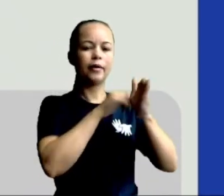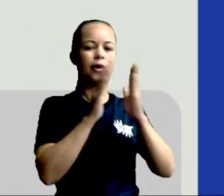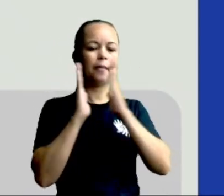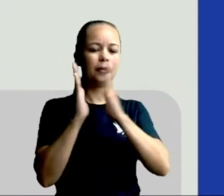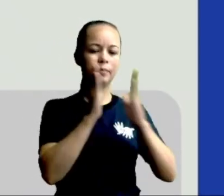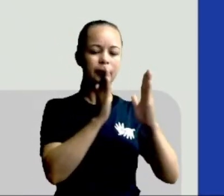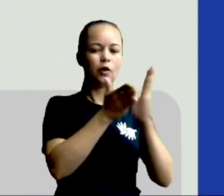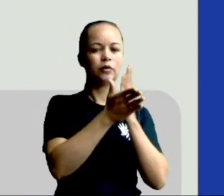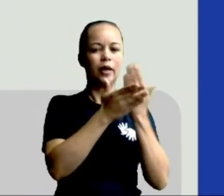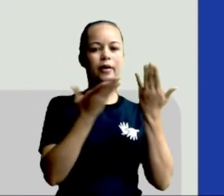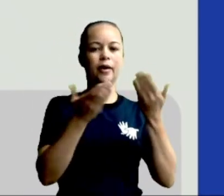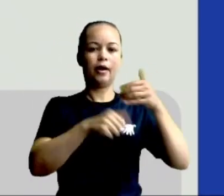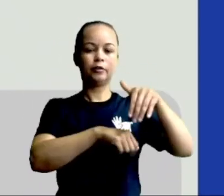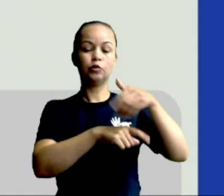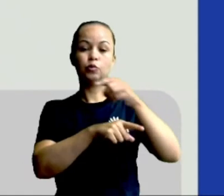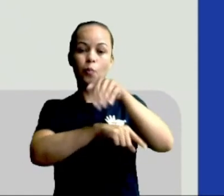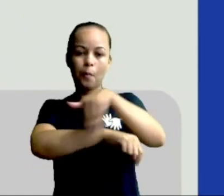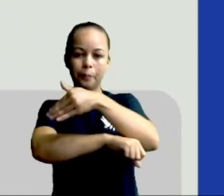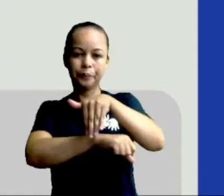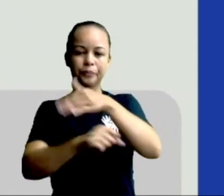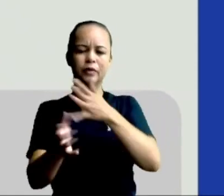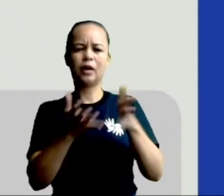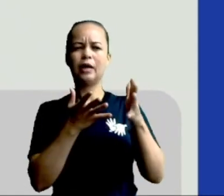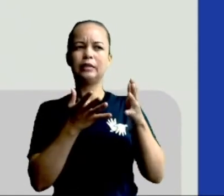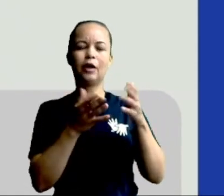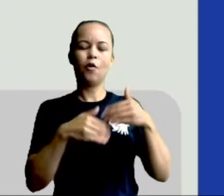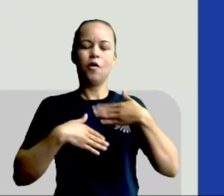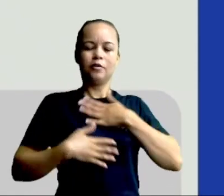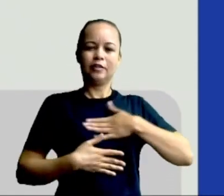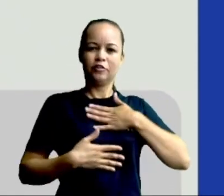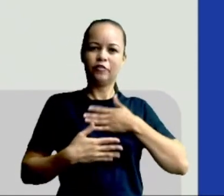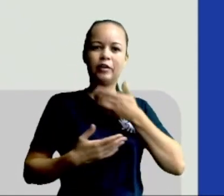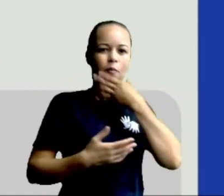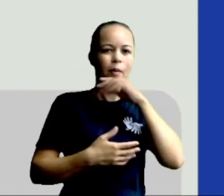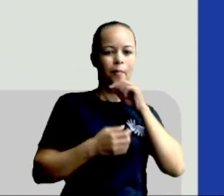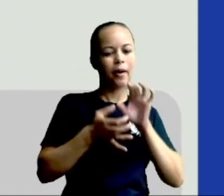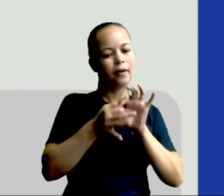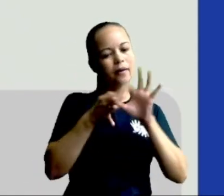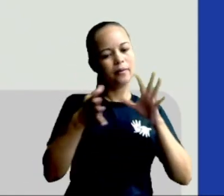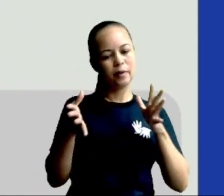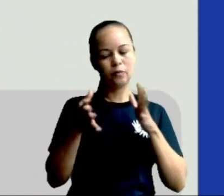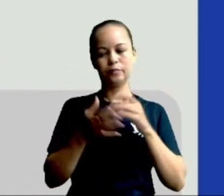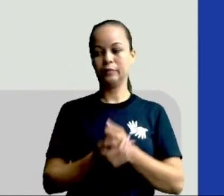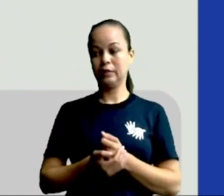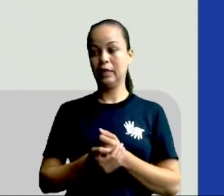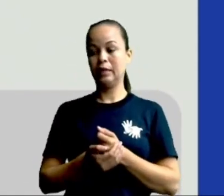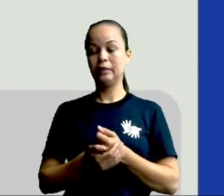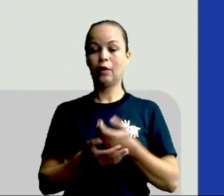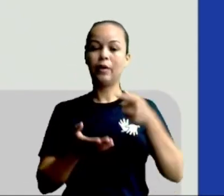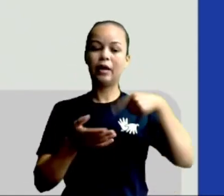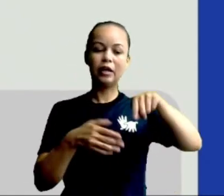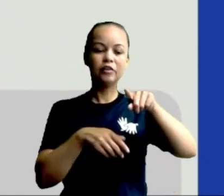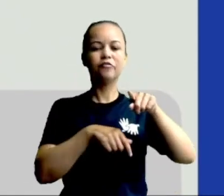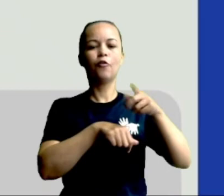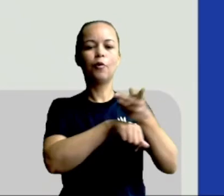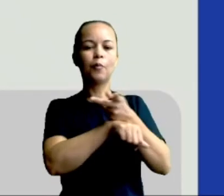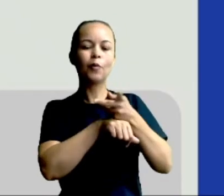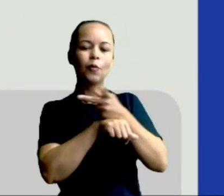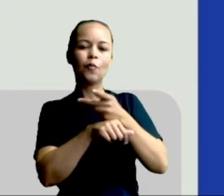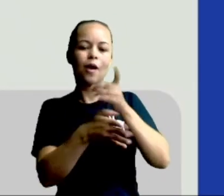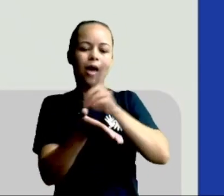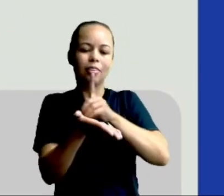pela pequenina mudança, deixou. Eno foi direto procurar um dicionário, o significado da palavra